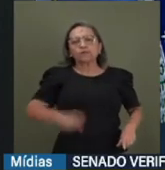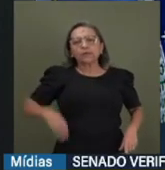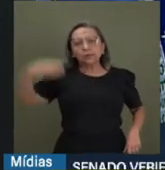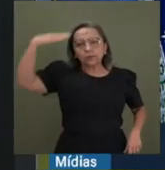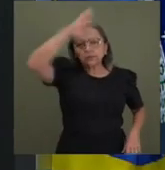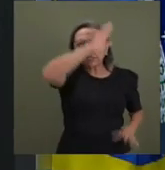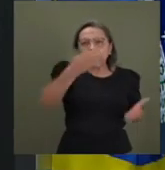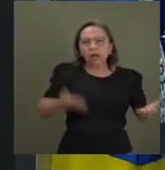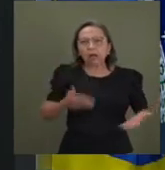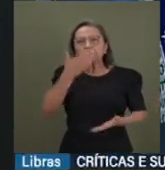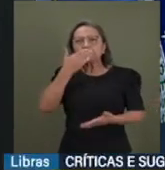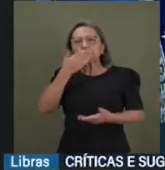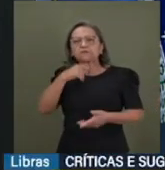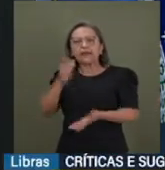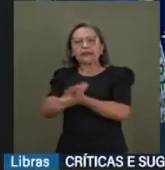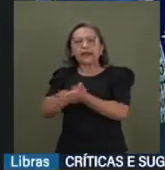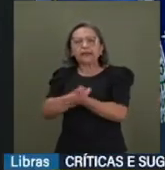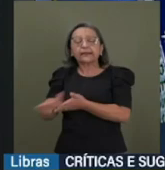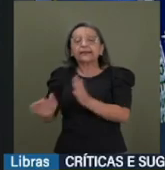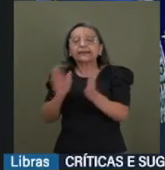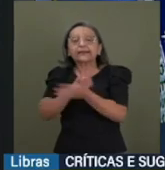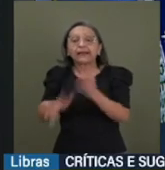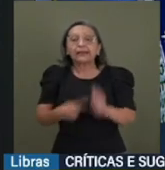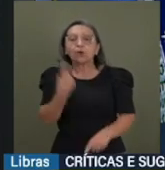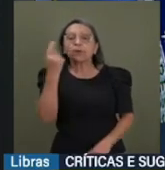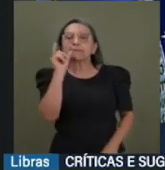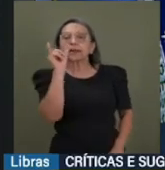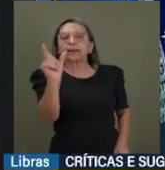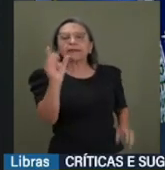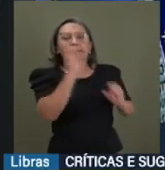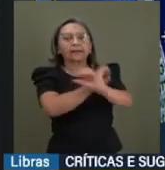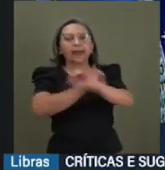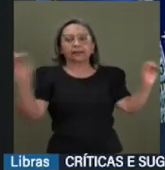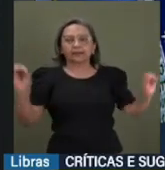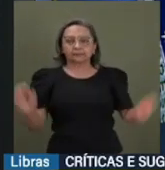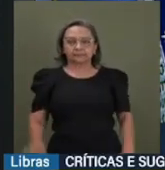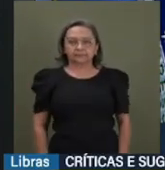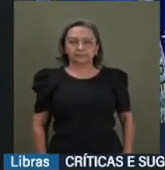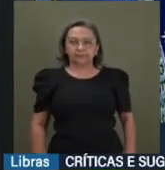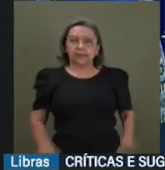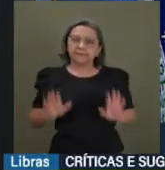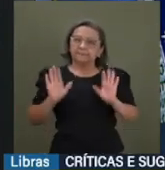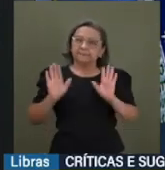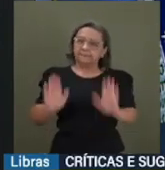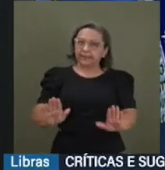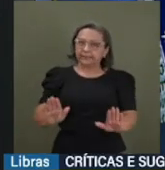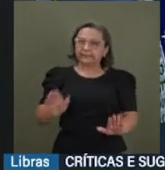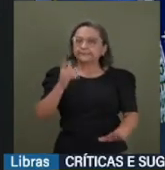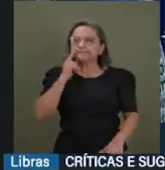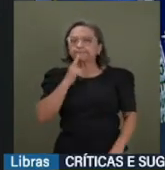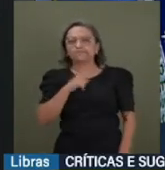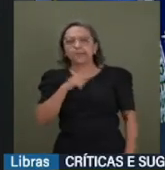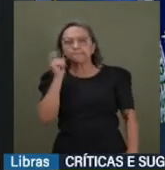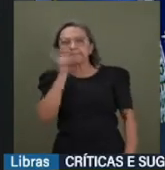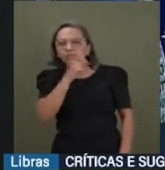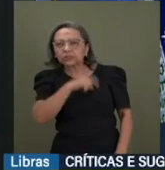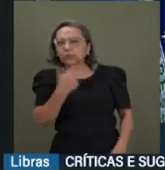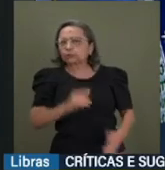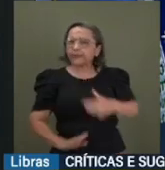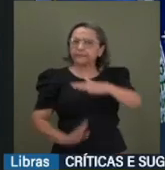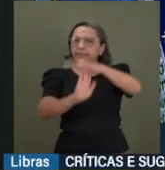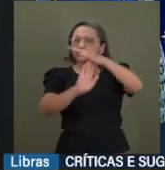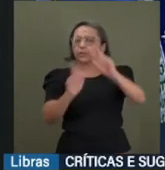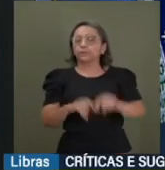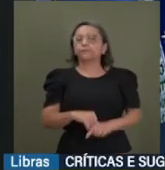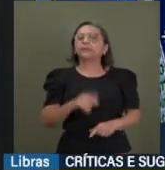mais. Nenhuma palavra. Nenhuma palavra. Mas a hipocrisia não tem limite, não. Mais